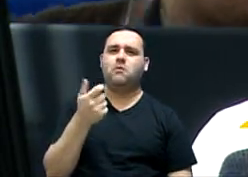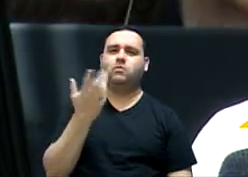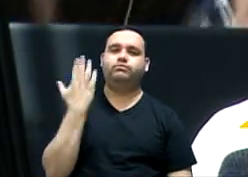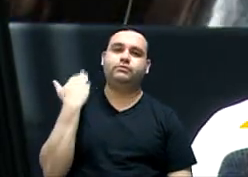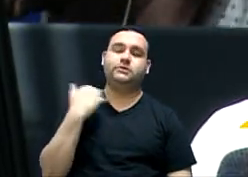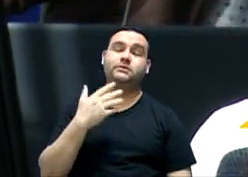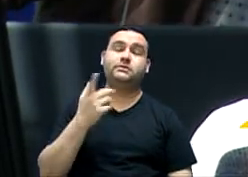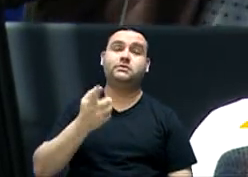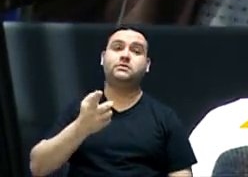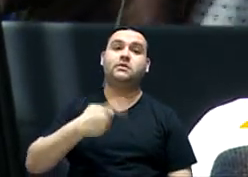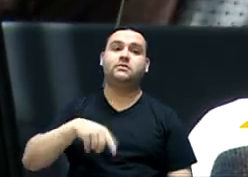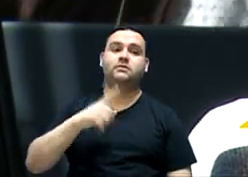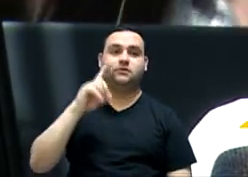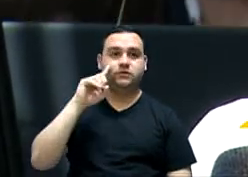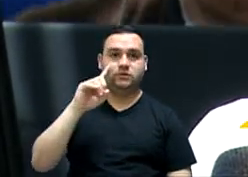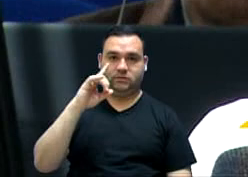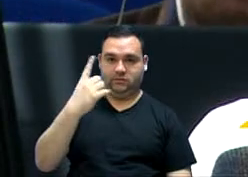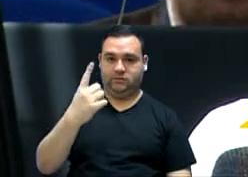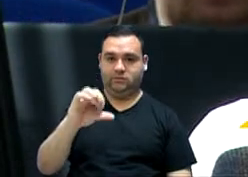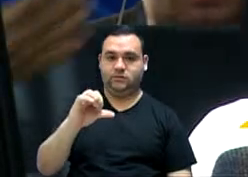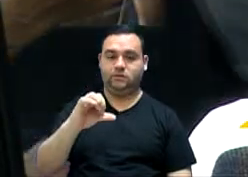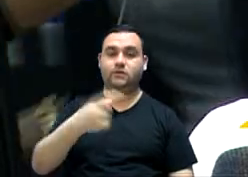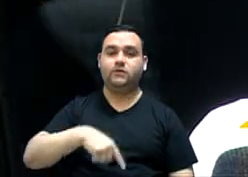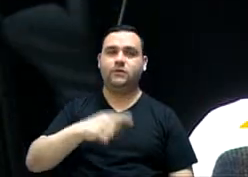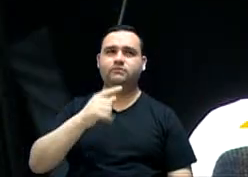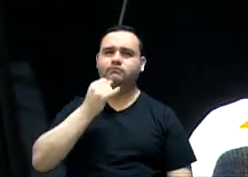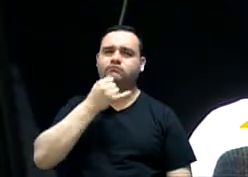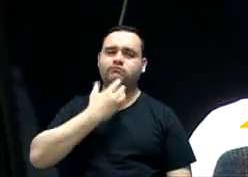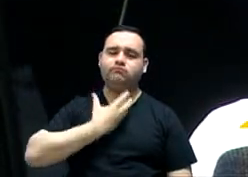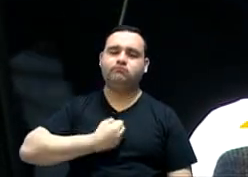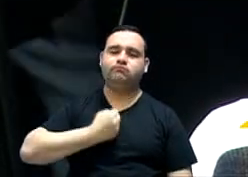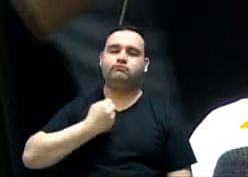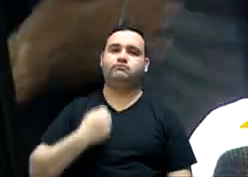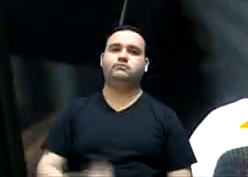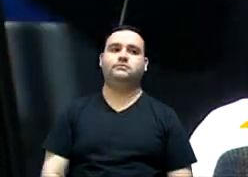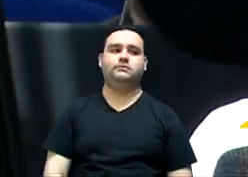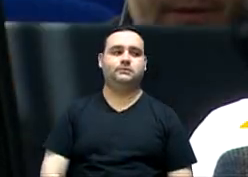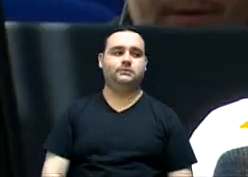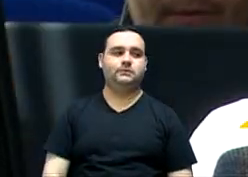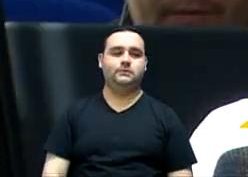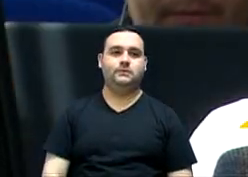recentemente. Então, fica na data do dia 19. Então, fica nosso profundo pesar. Obrigada.